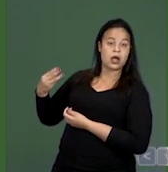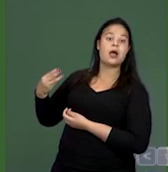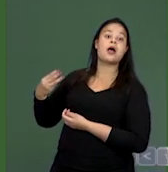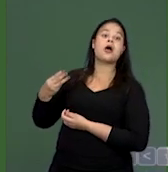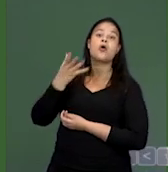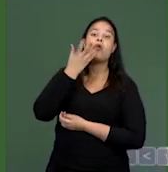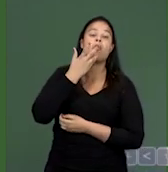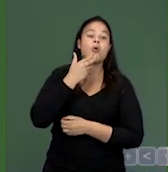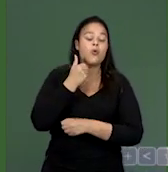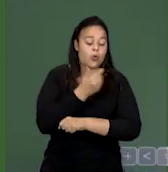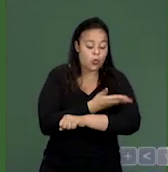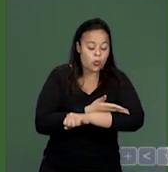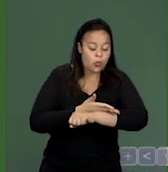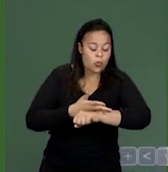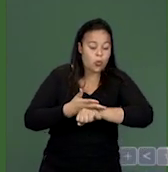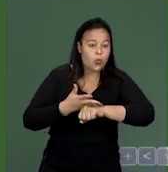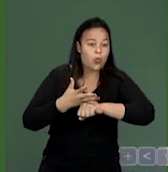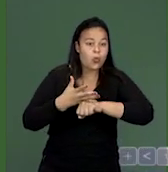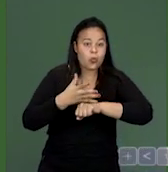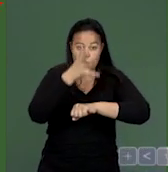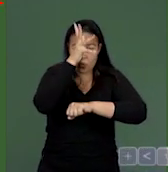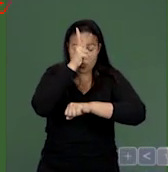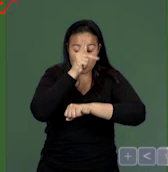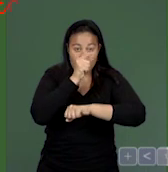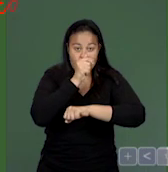brancos, pelagem branca.